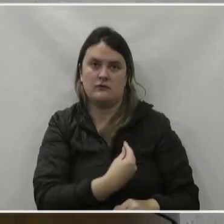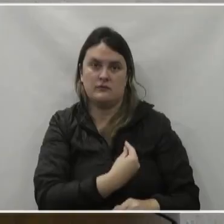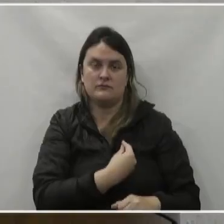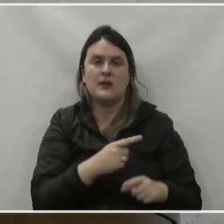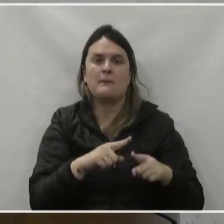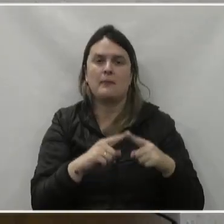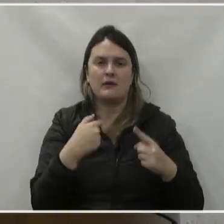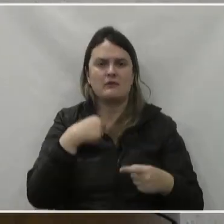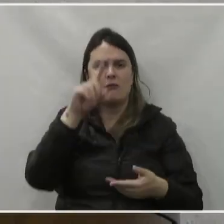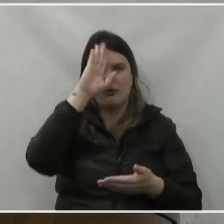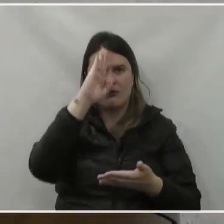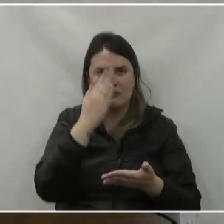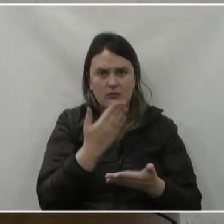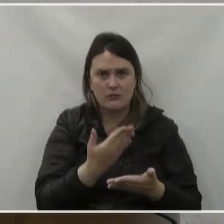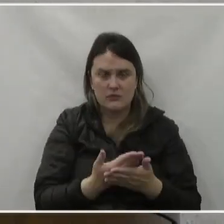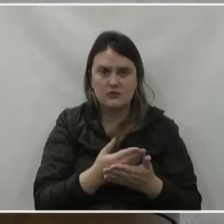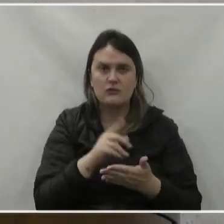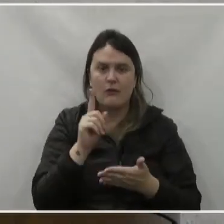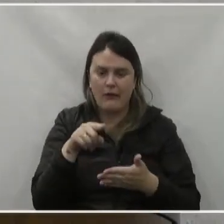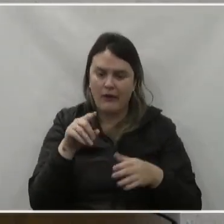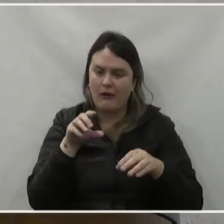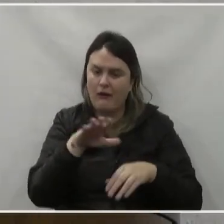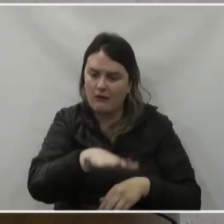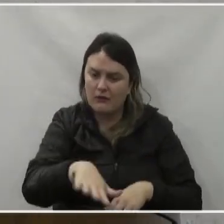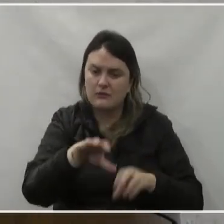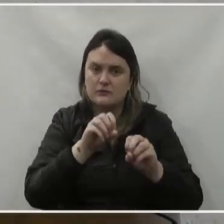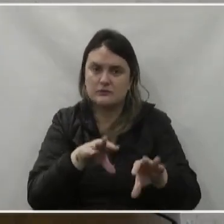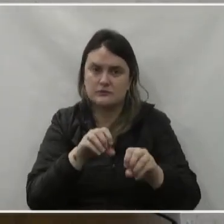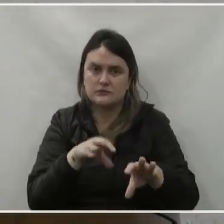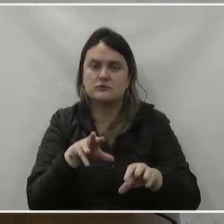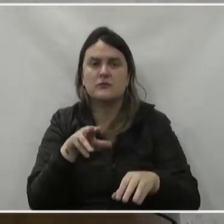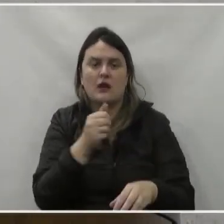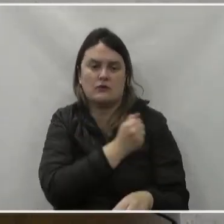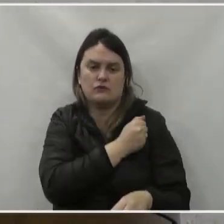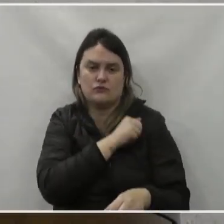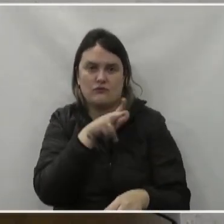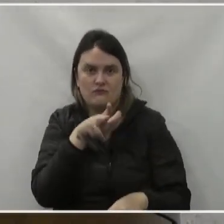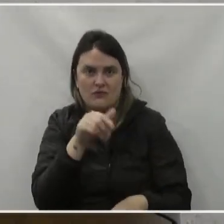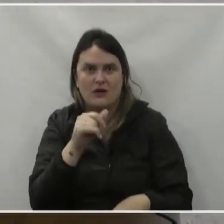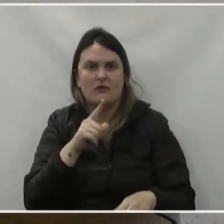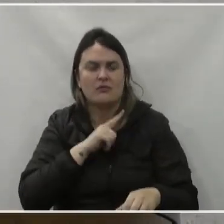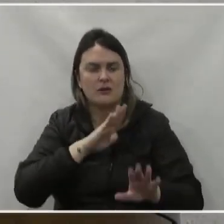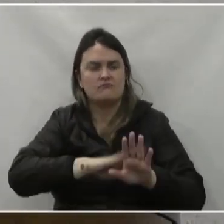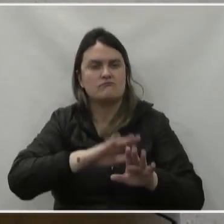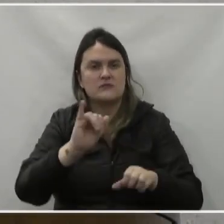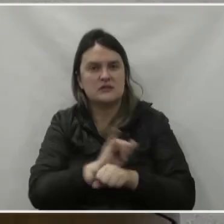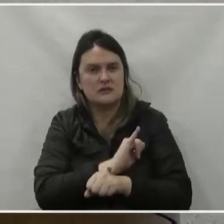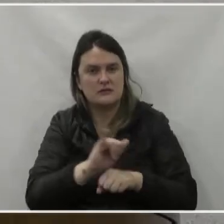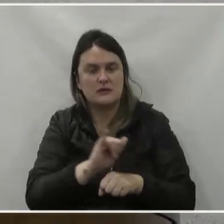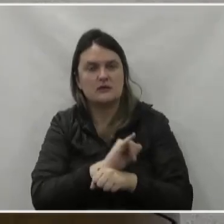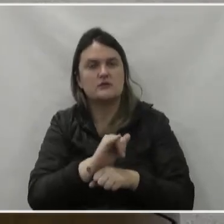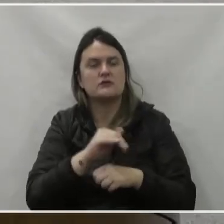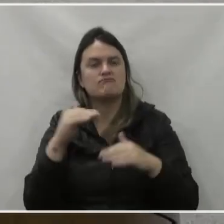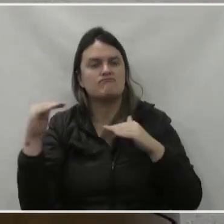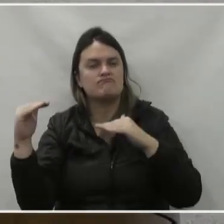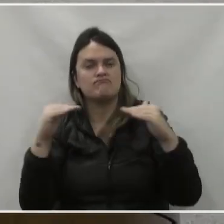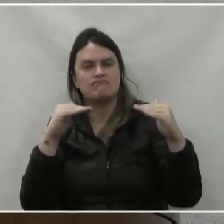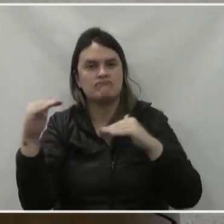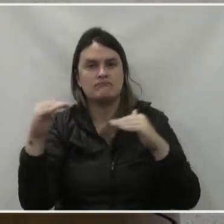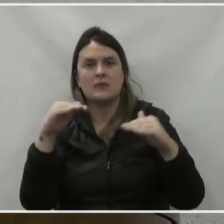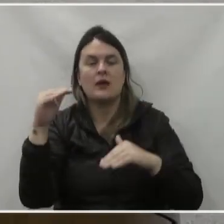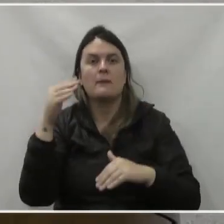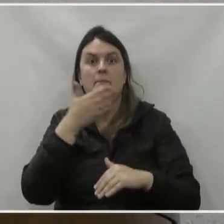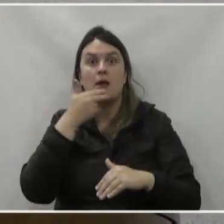mas acredito que é pela educação que eles terão as ferramentas necessárias para competir por